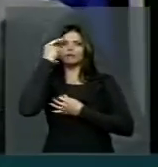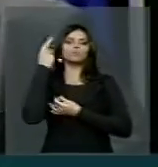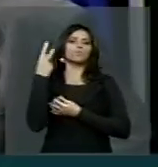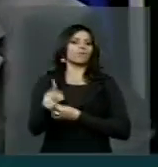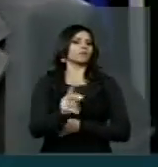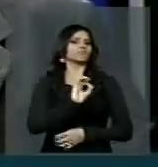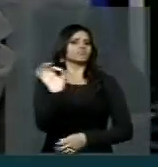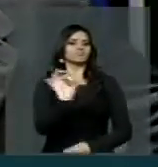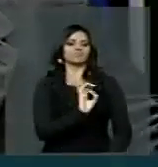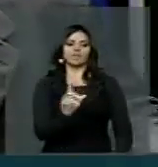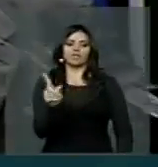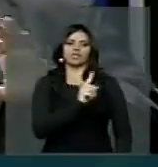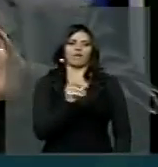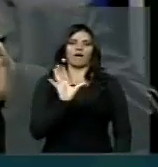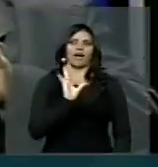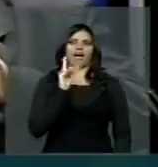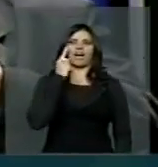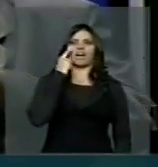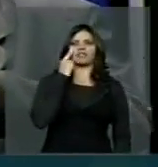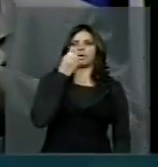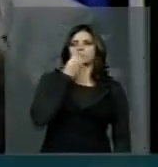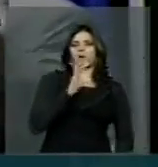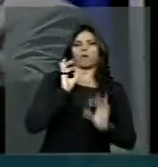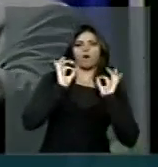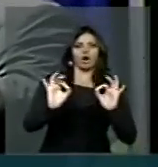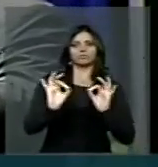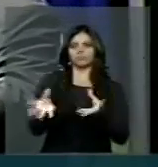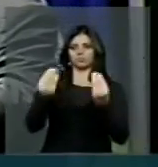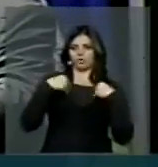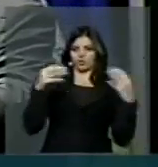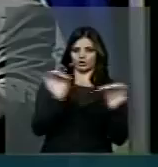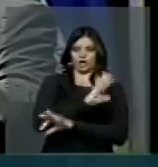não se dava por satisfeito com o que era dado,